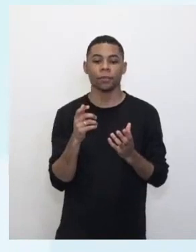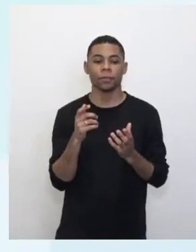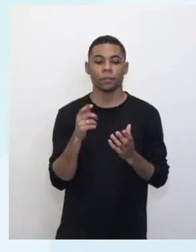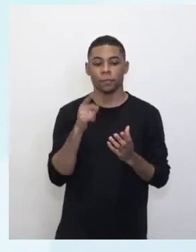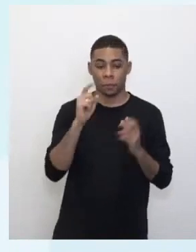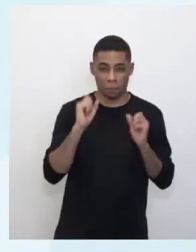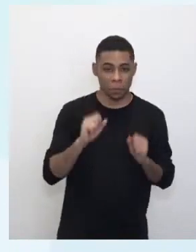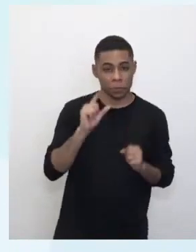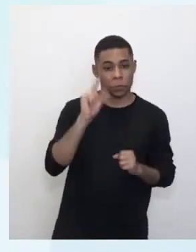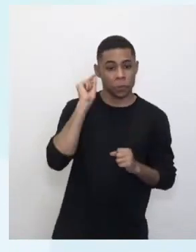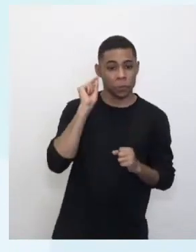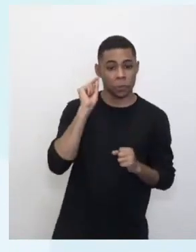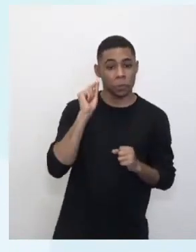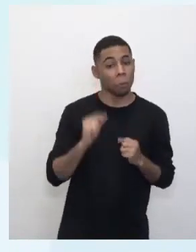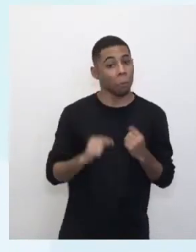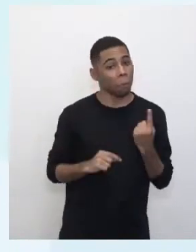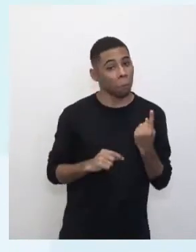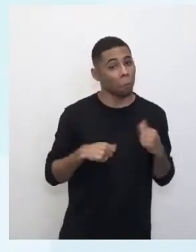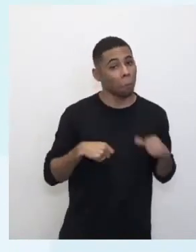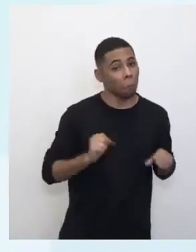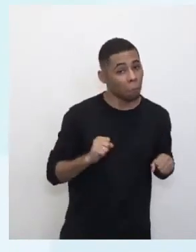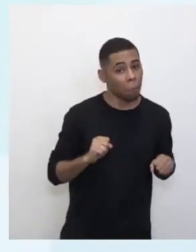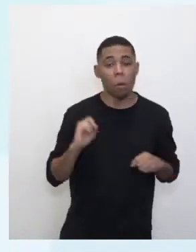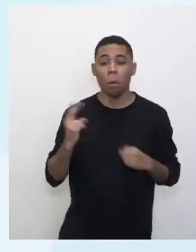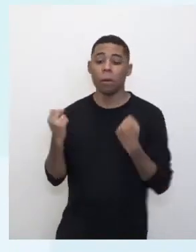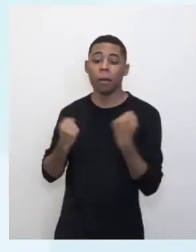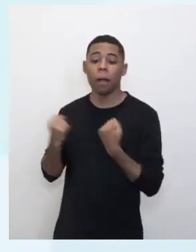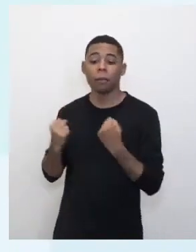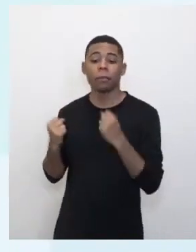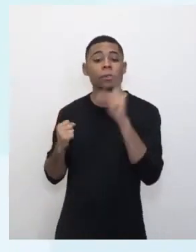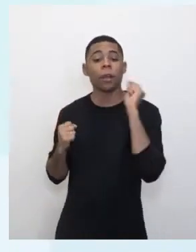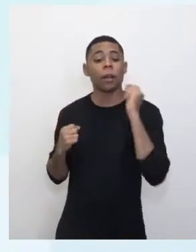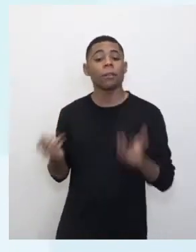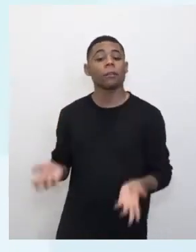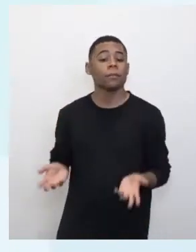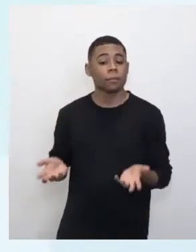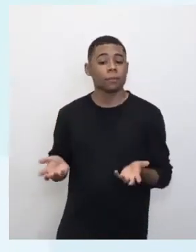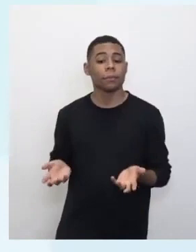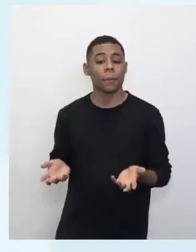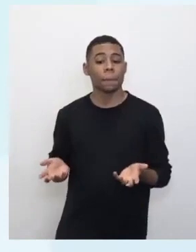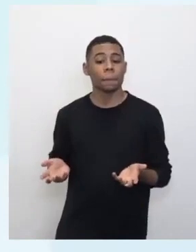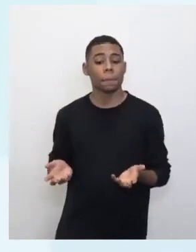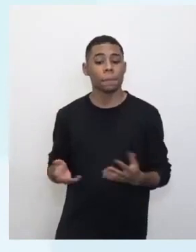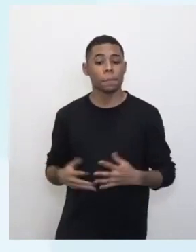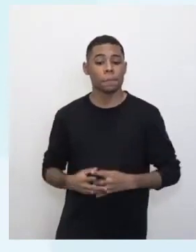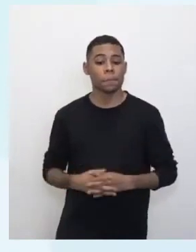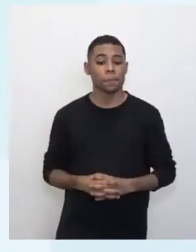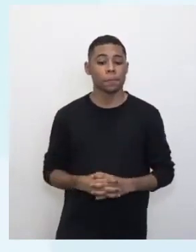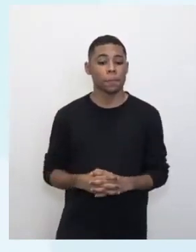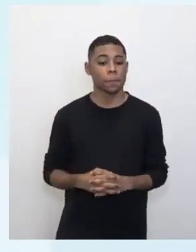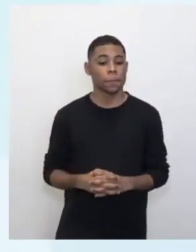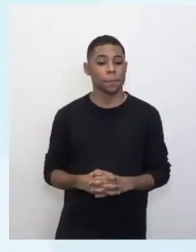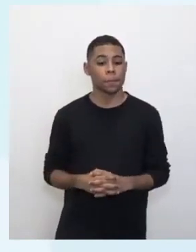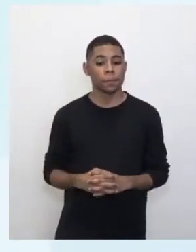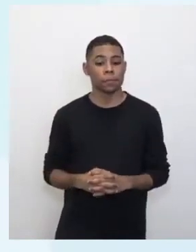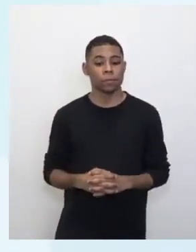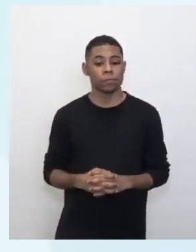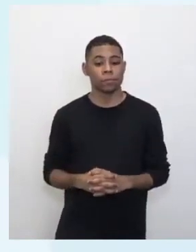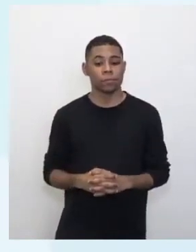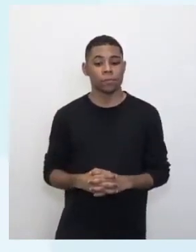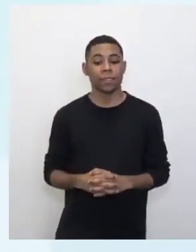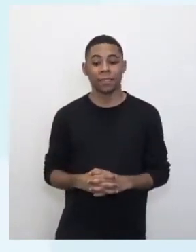Você pode escolher ou a motocicleta ou o carro. That's it. And the same structure, a mesma estrutura que a gente acabou de ver.